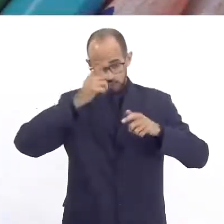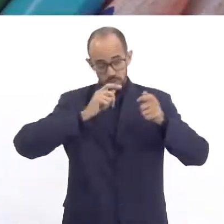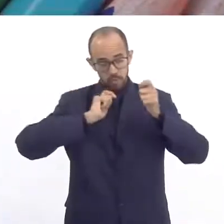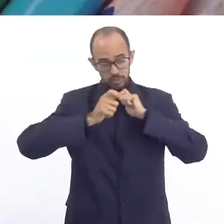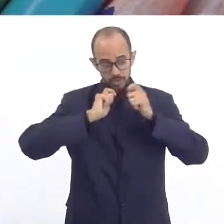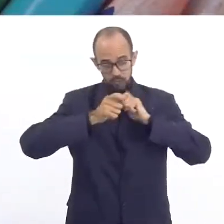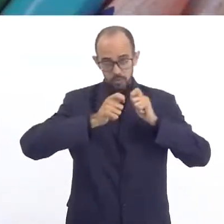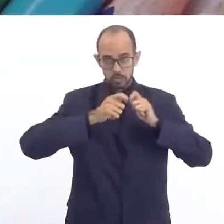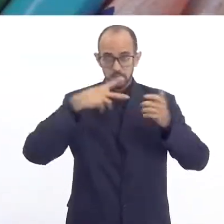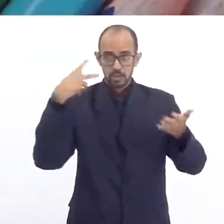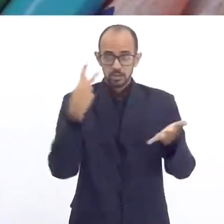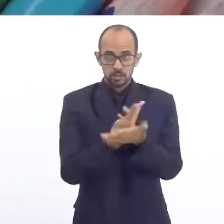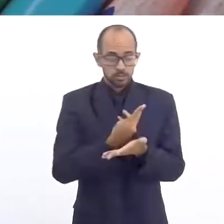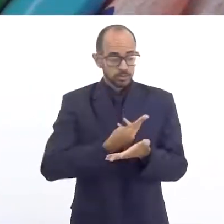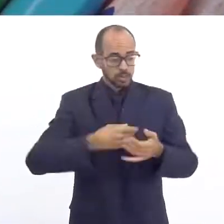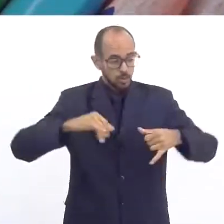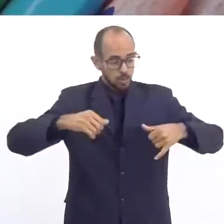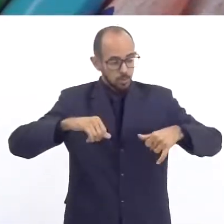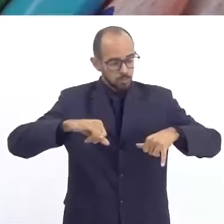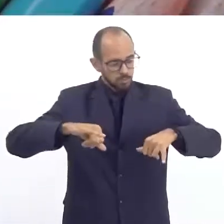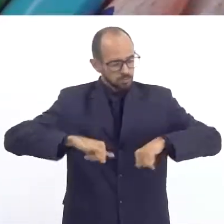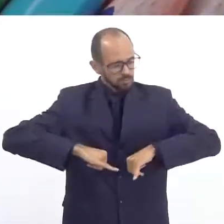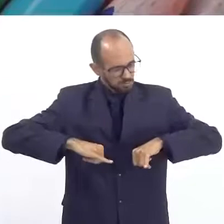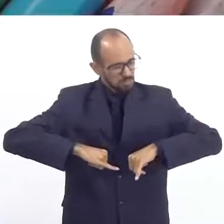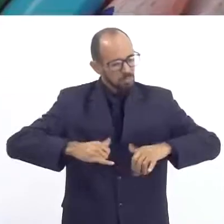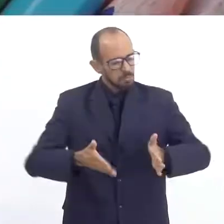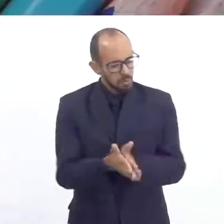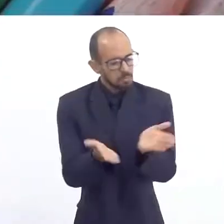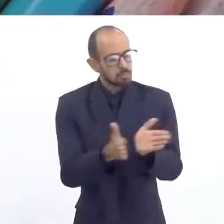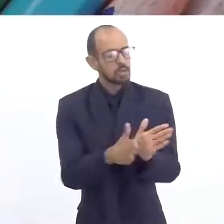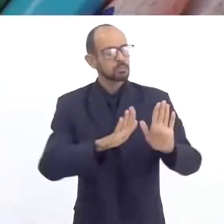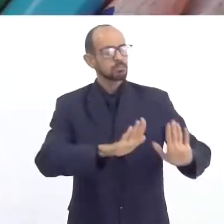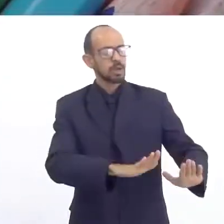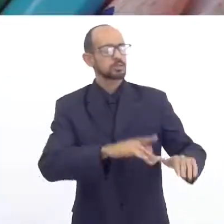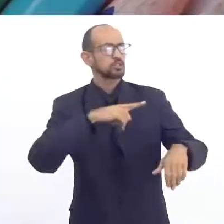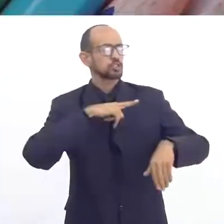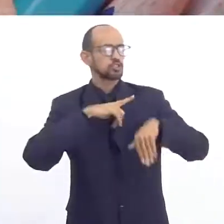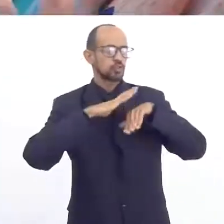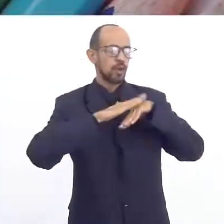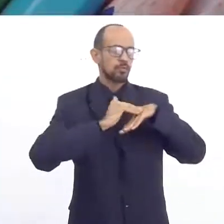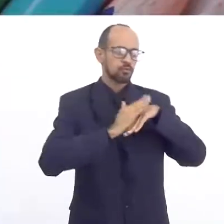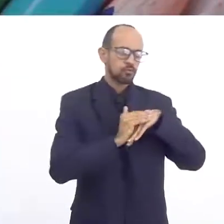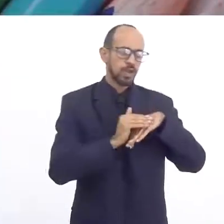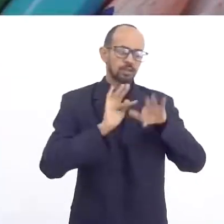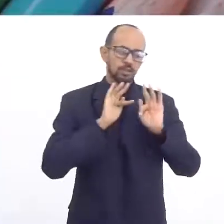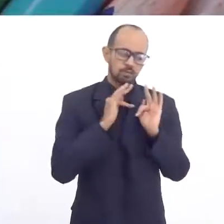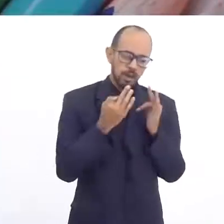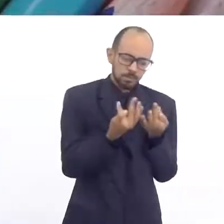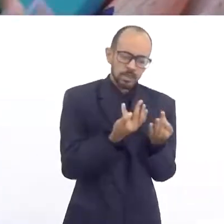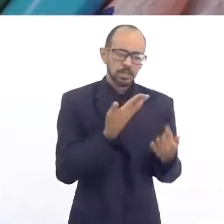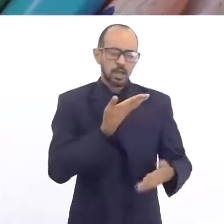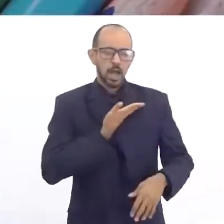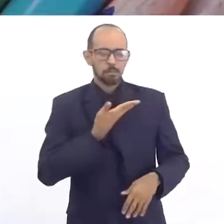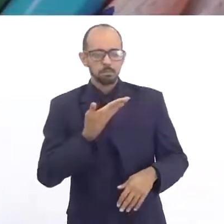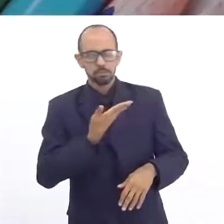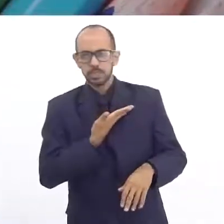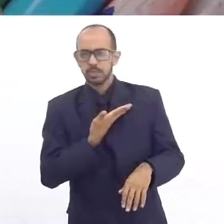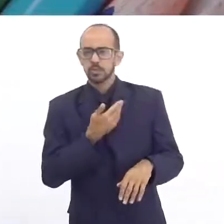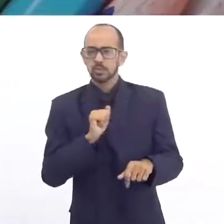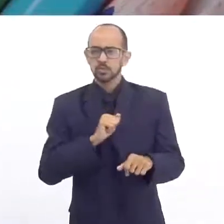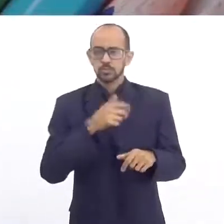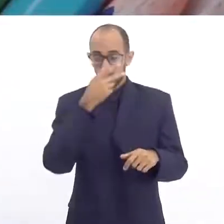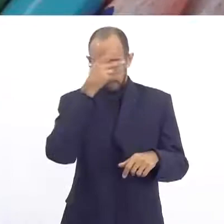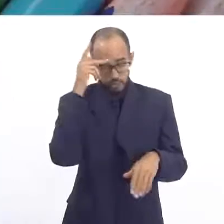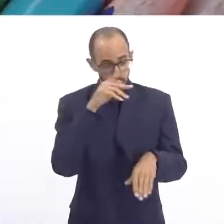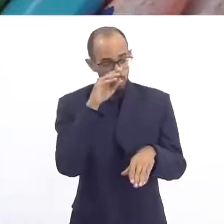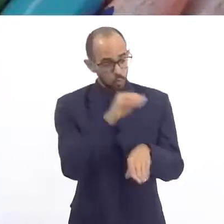que eu entrevisto, que passou por dificuldades, mas que tinha o afeto de quem estava próximo, da família, de